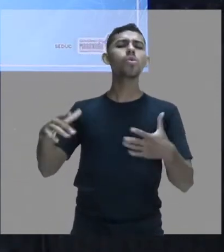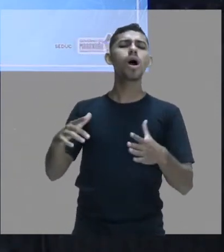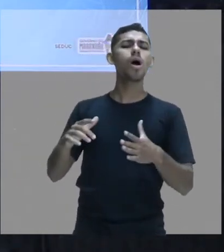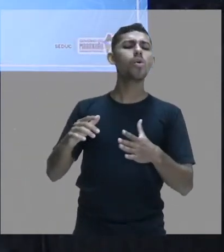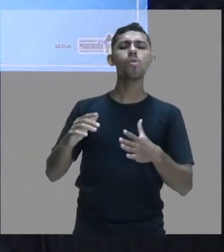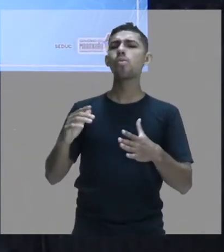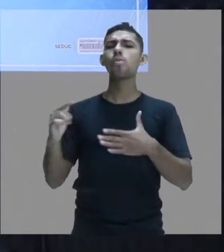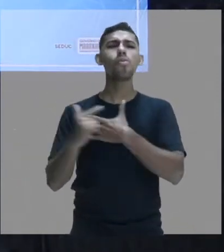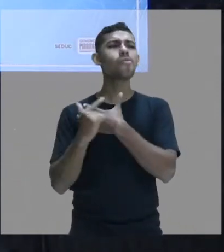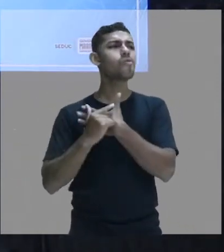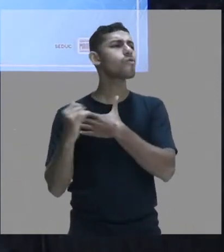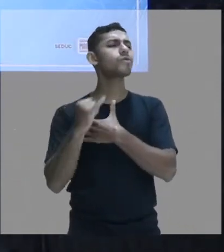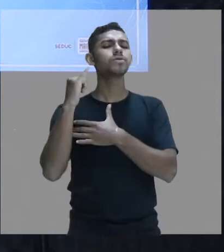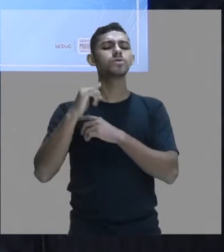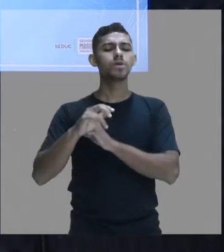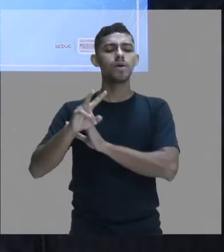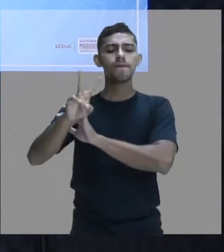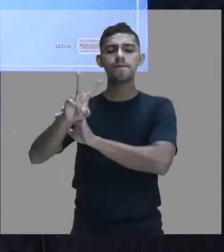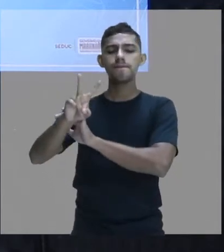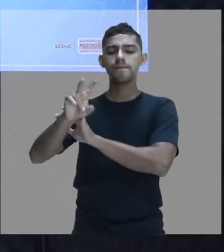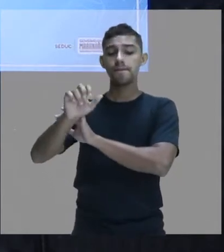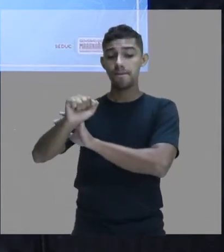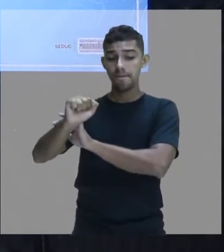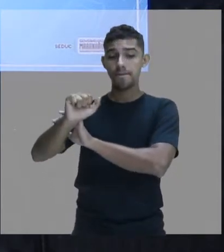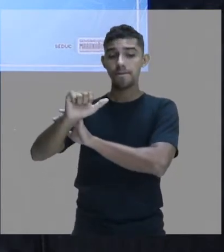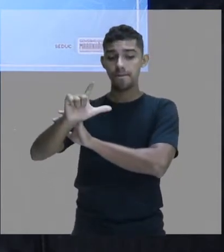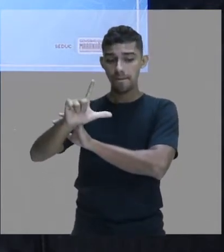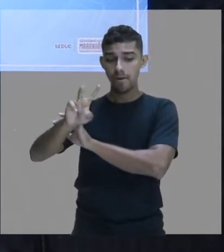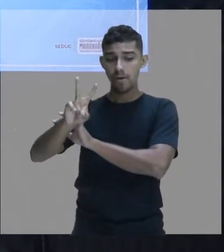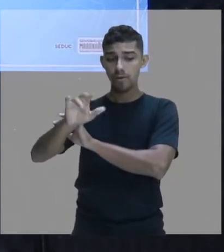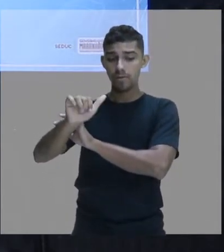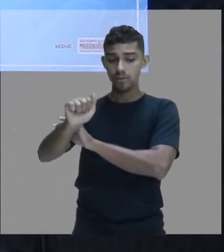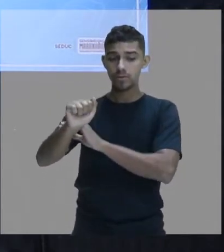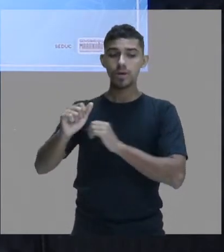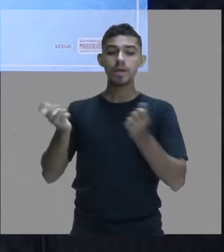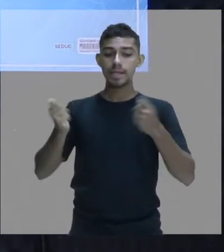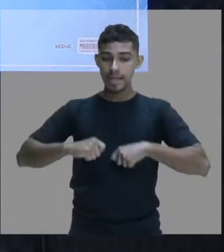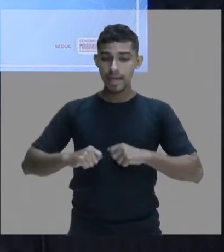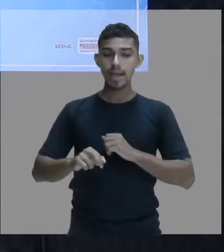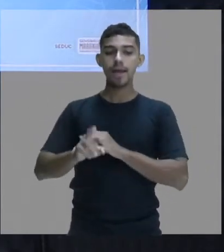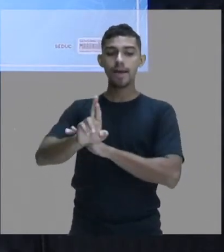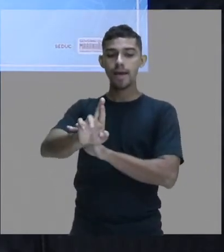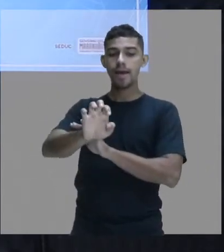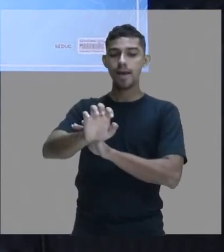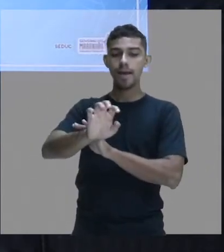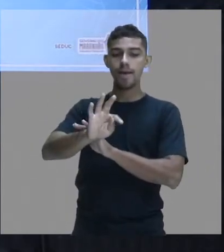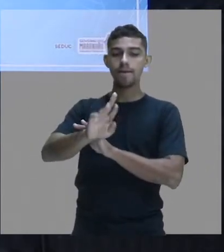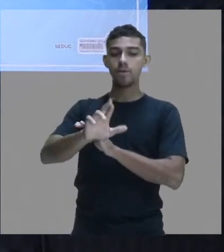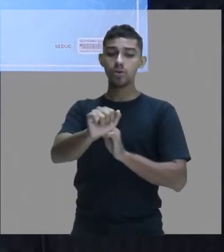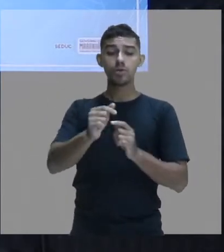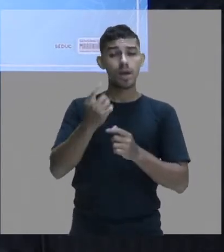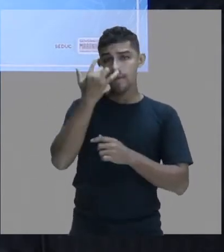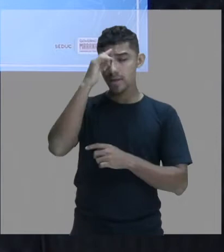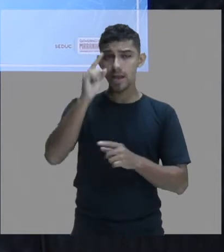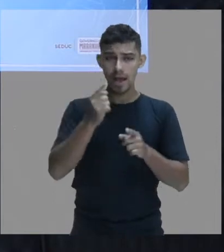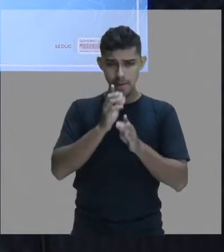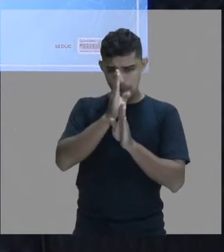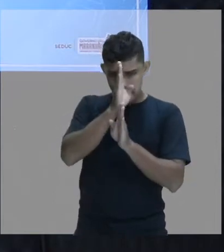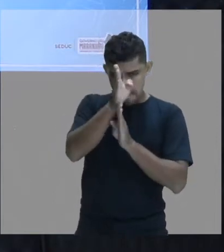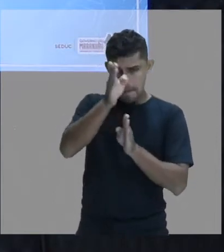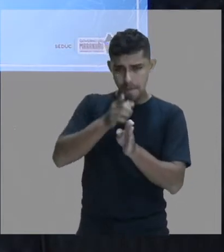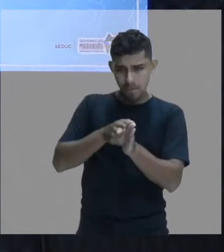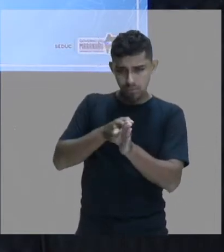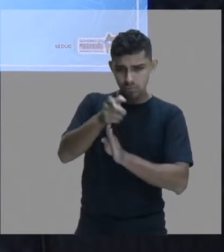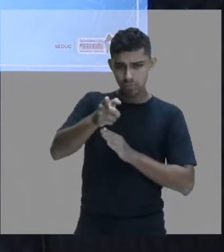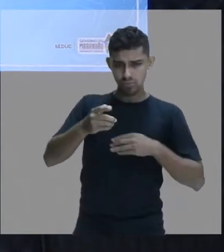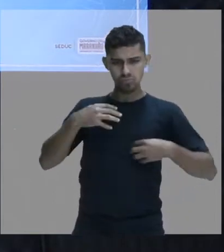válvulas é evitar que haja refluxo, é fazer com que o sangue ele siga um caminho unidirecional, que ele não volte,